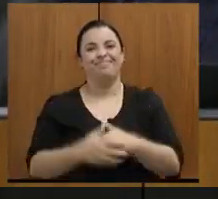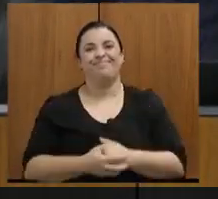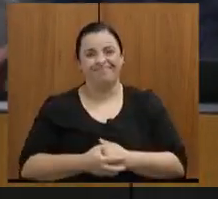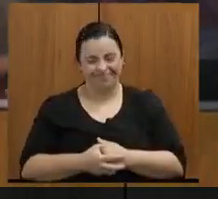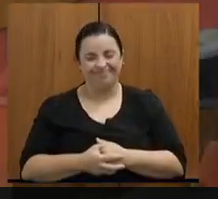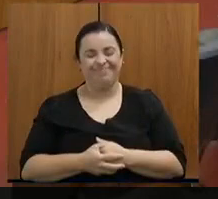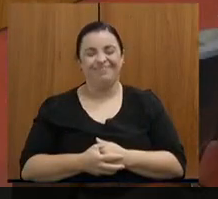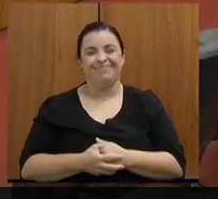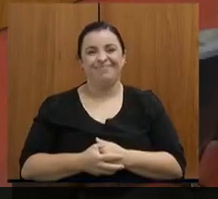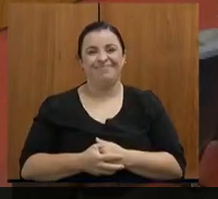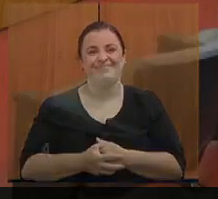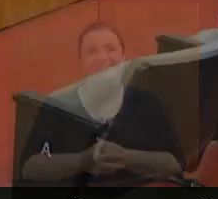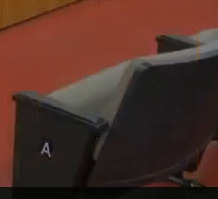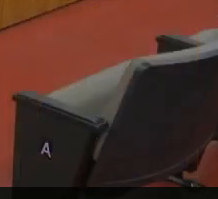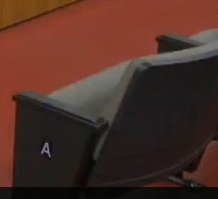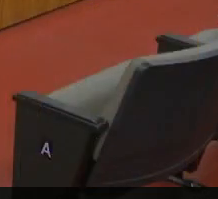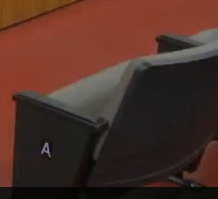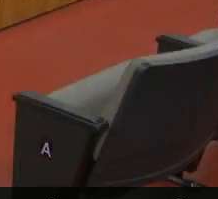Obrigado.